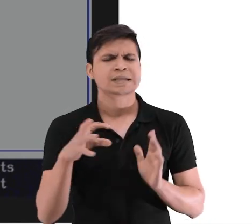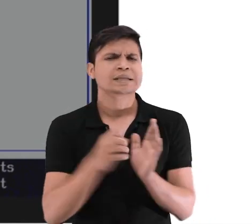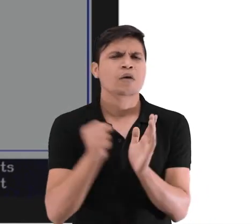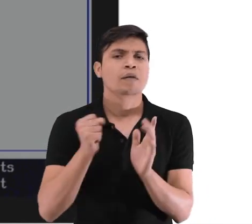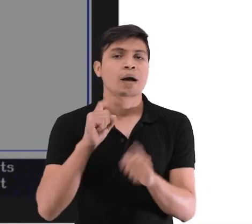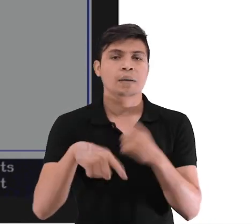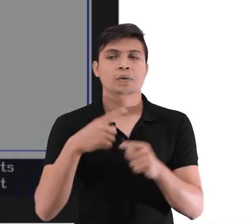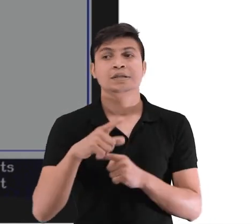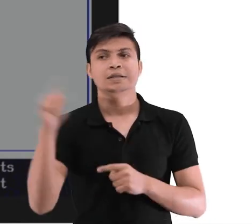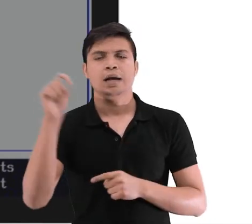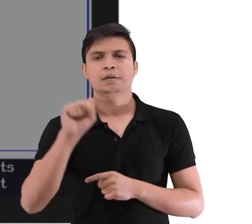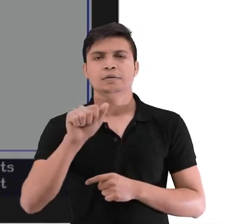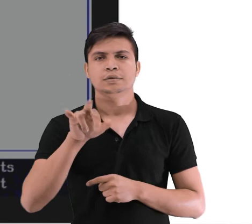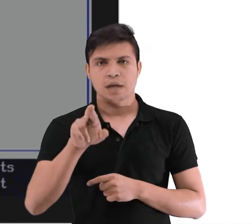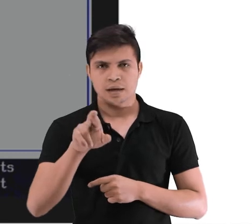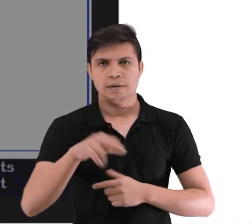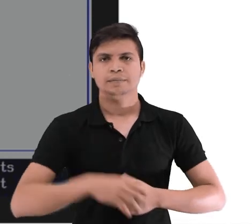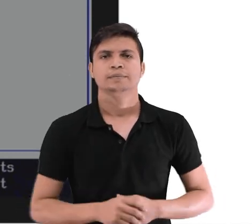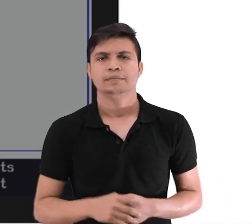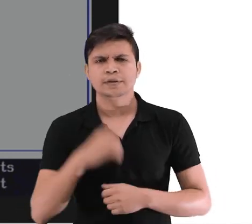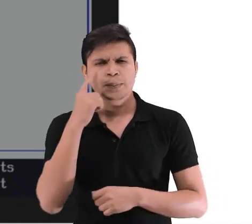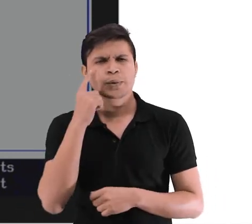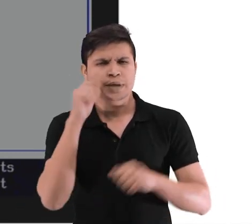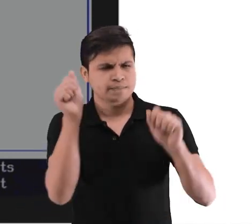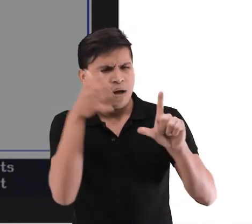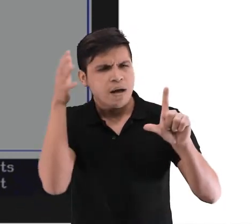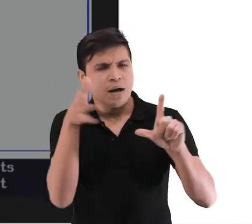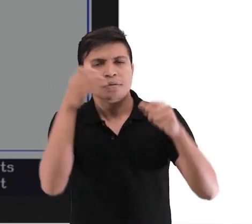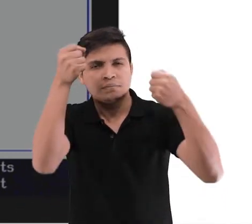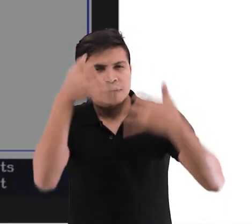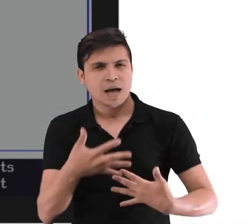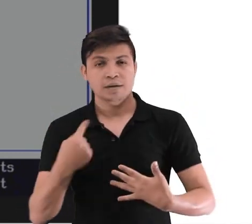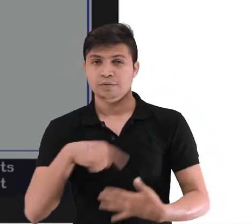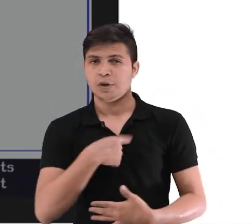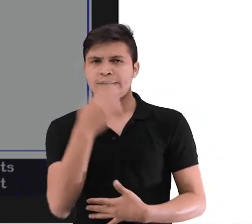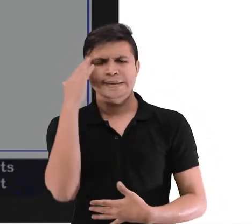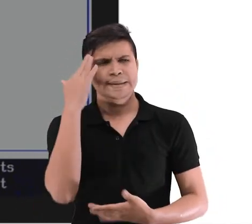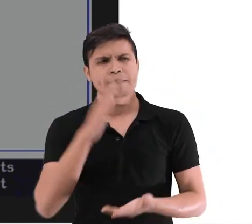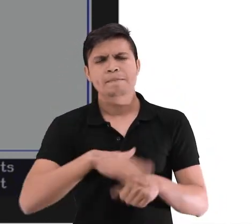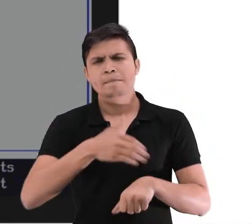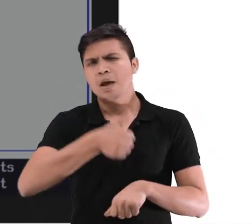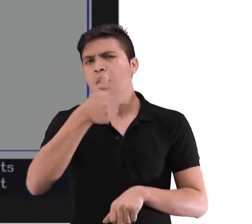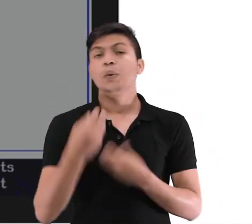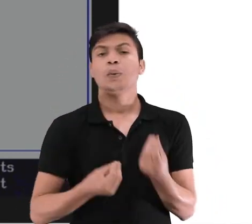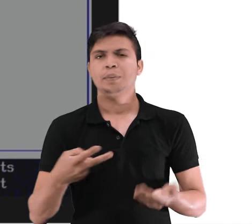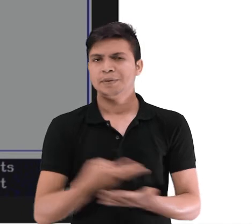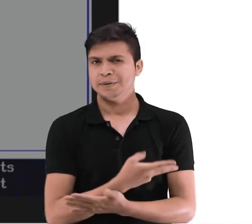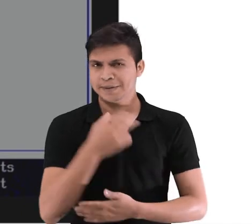sair. Eu vou mostrar cada aba e nós vamos entender melhor como eles funcionam, tá